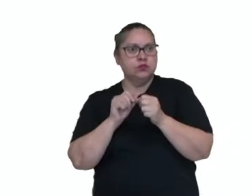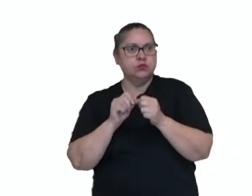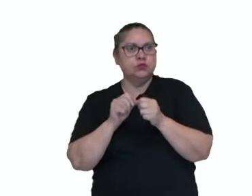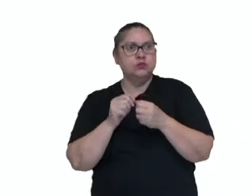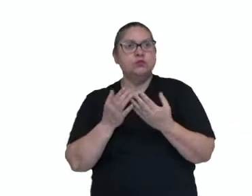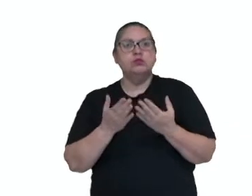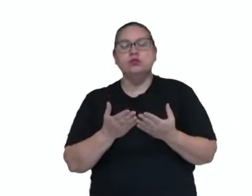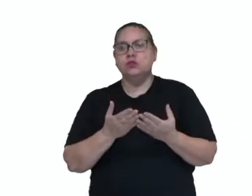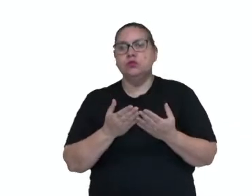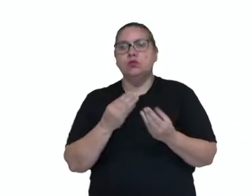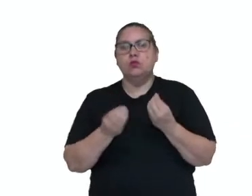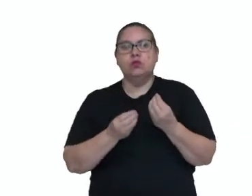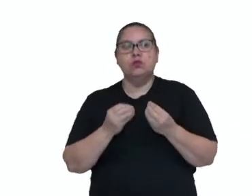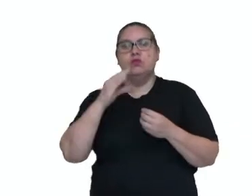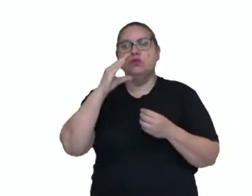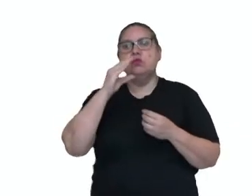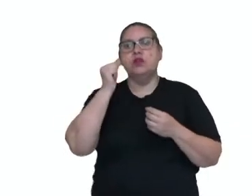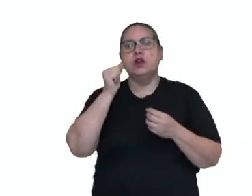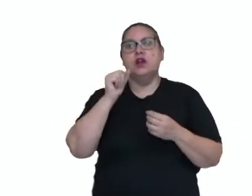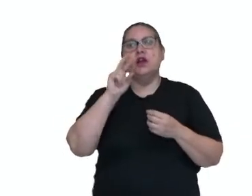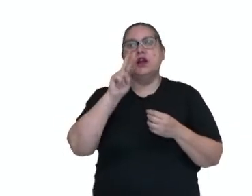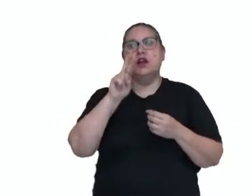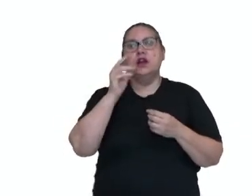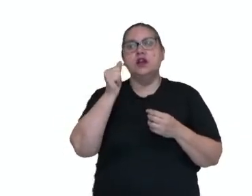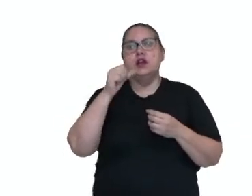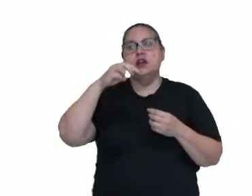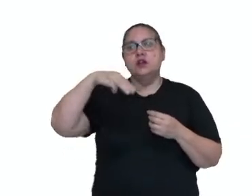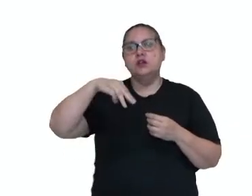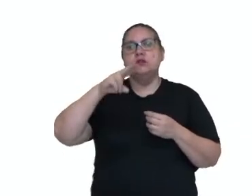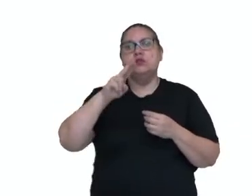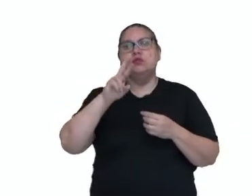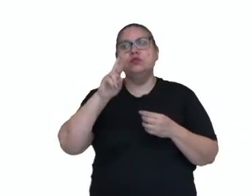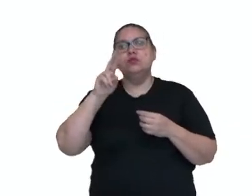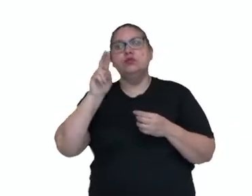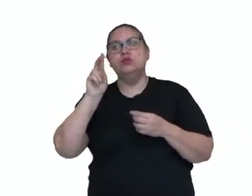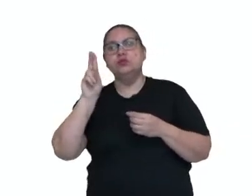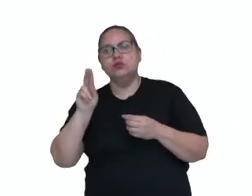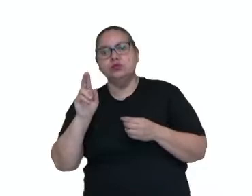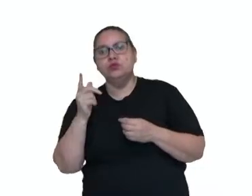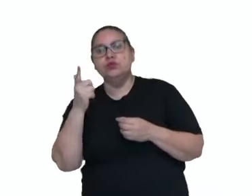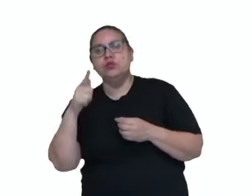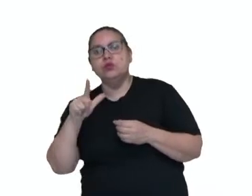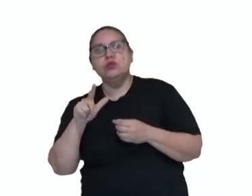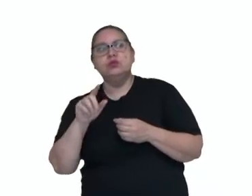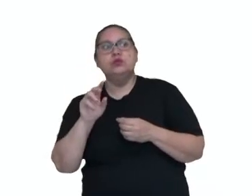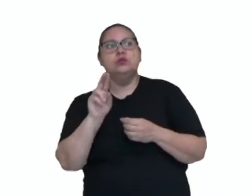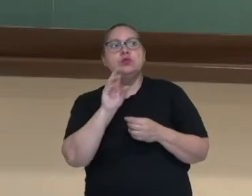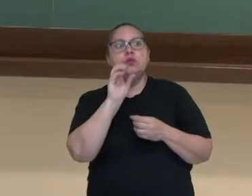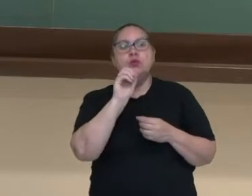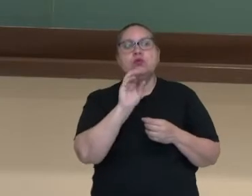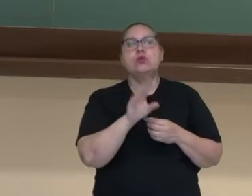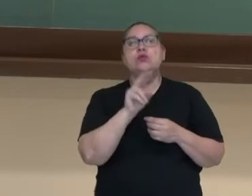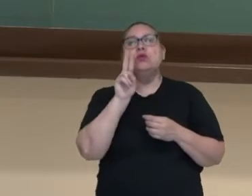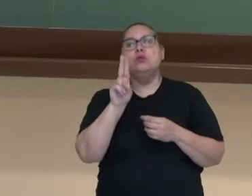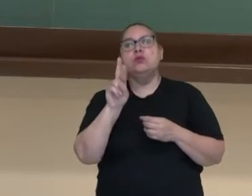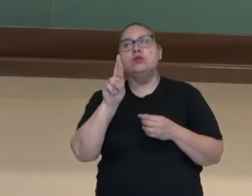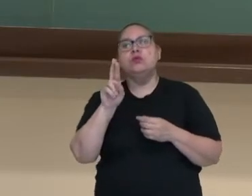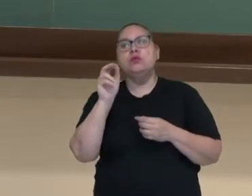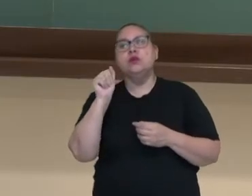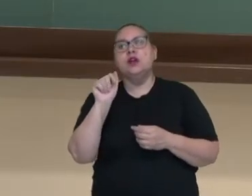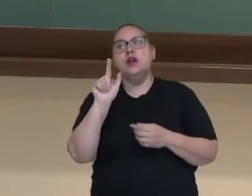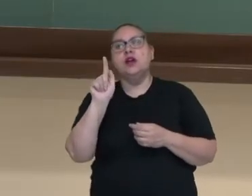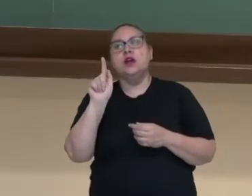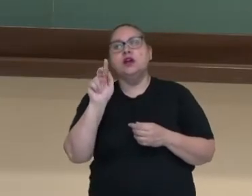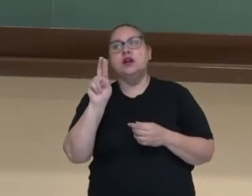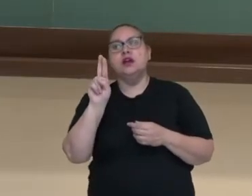tá? Como Caramuru, de Santa Rita Durão, e o Uruguai, de Basílio da Gama. Esses